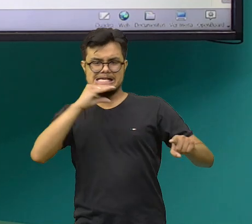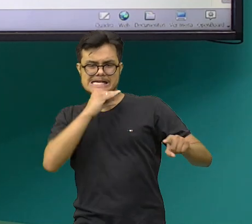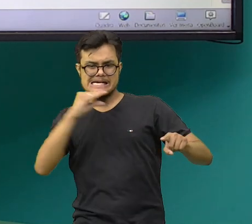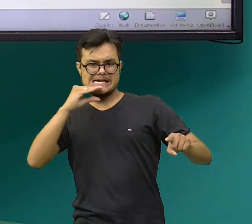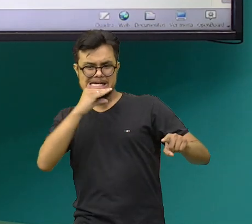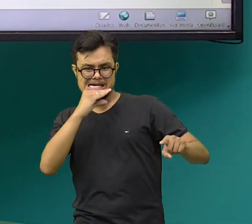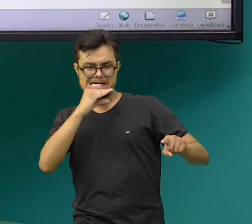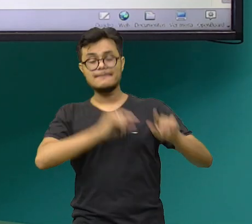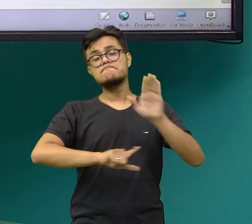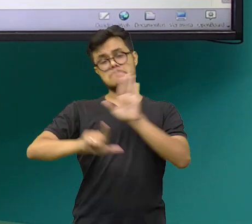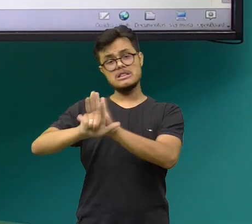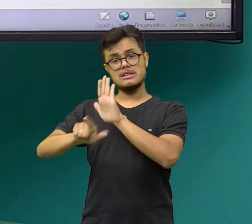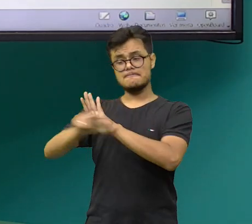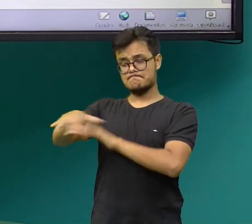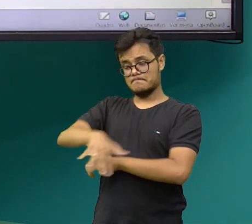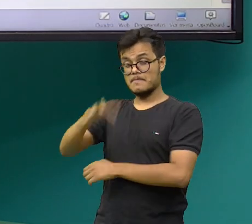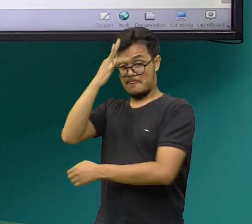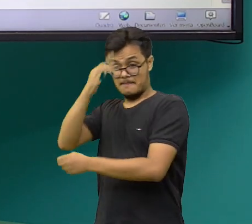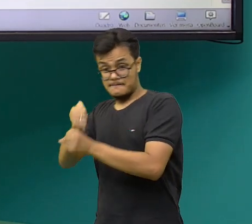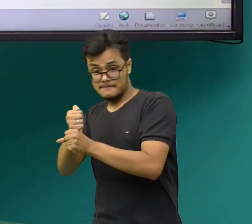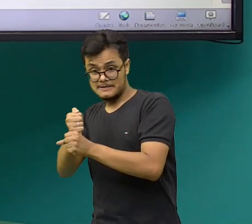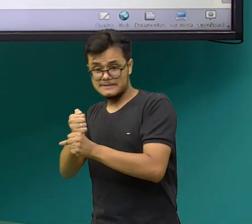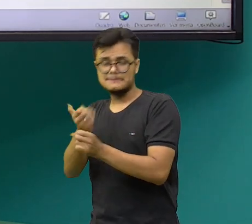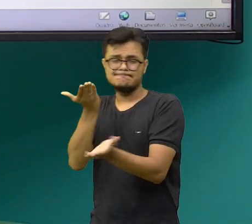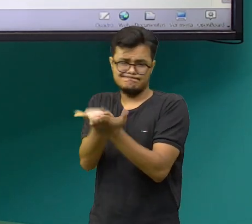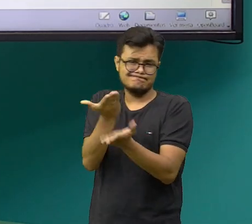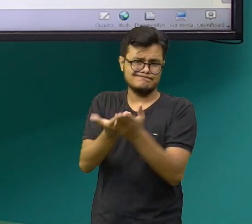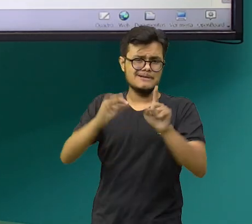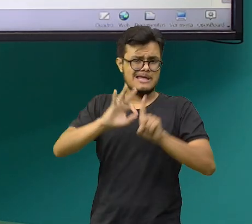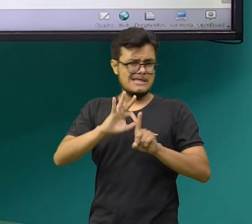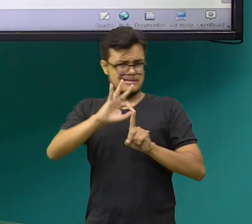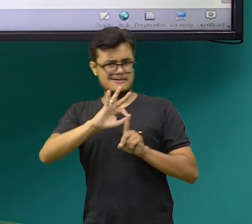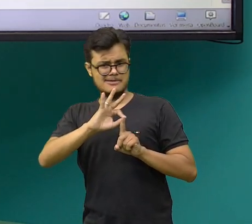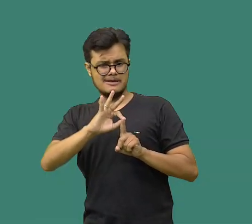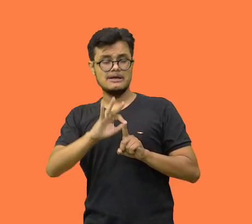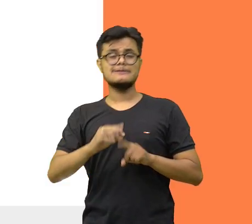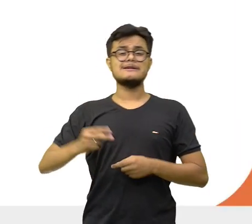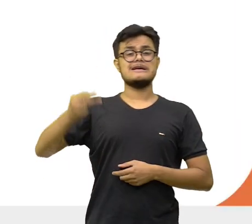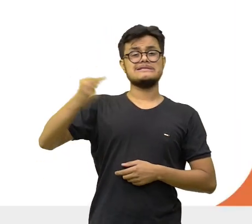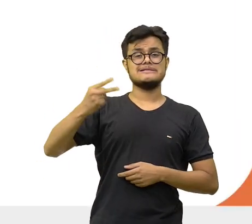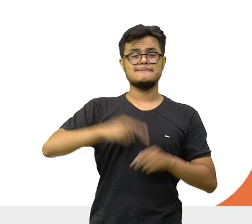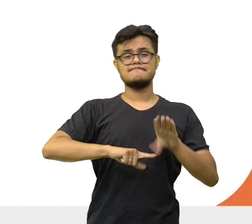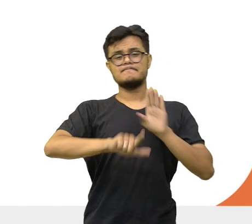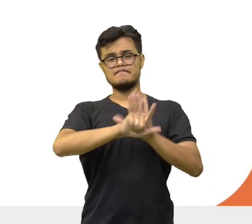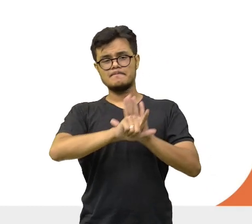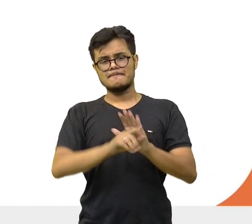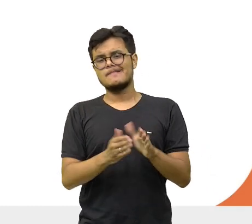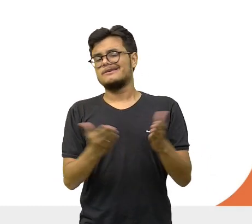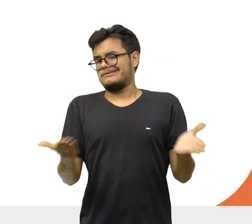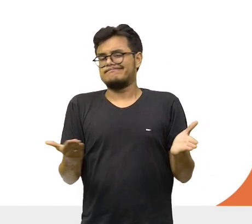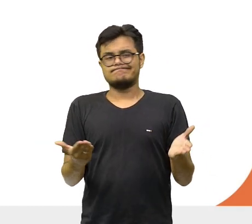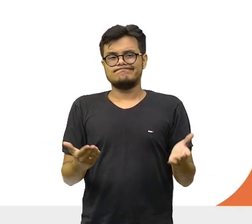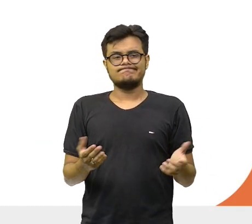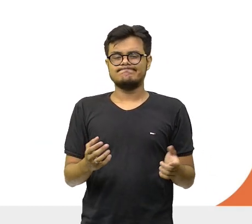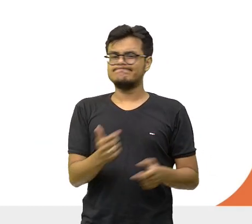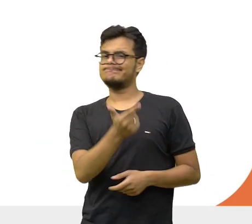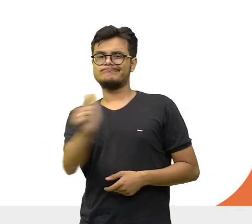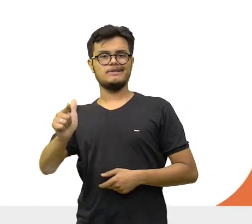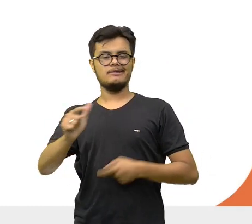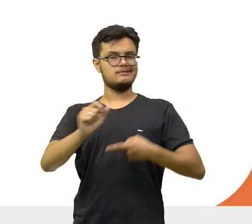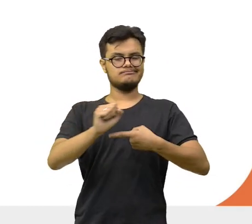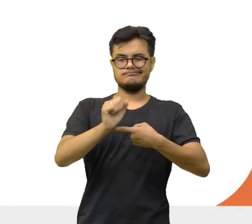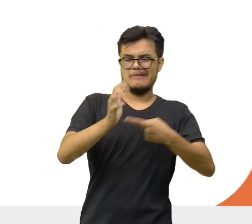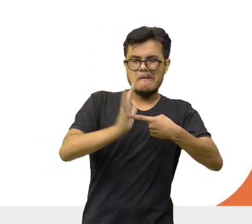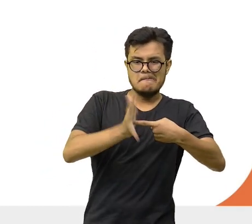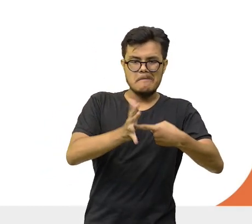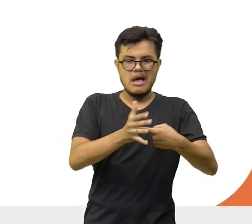nossa termodinâmica, mais precisamente aí a nossa segunda lei. É impossível construir uma máquina